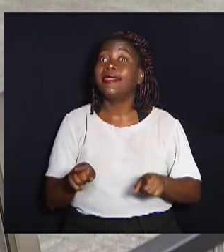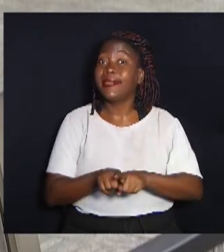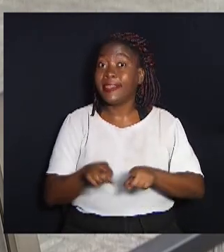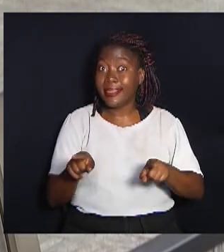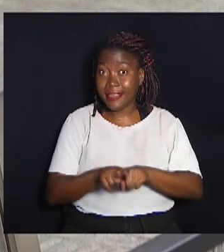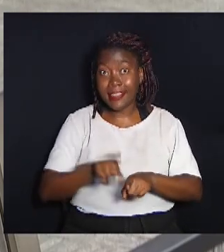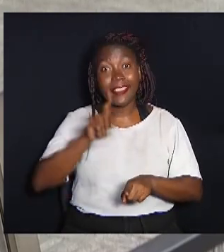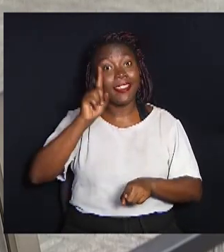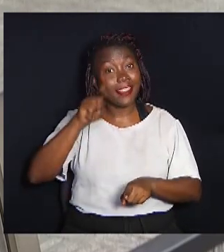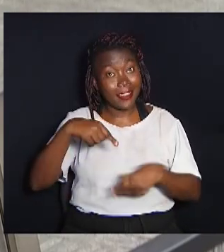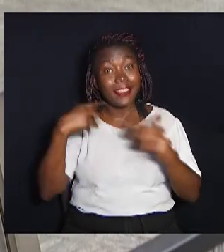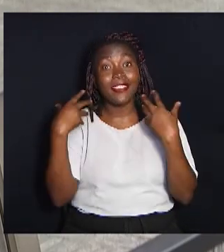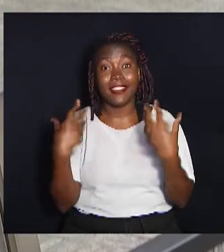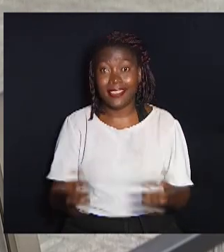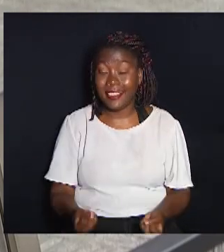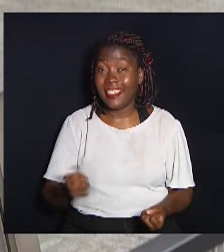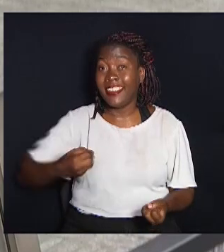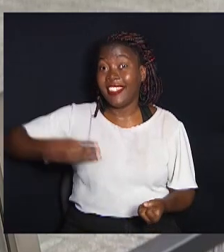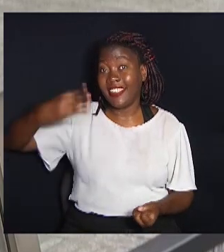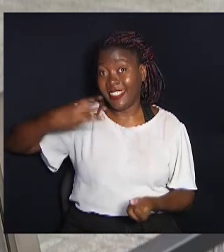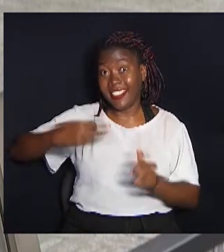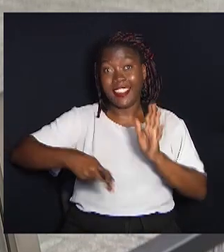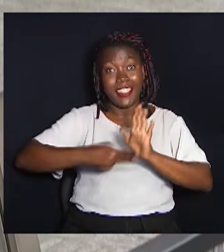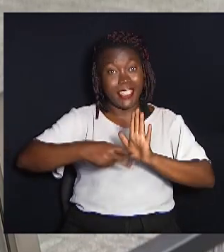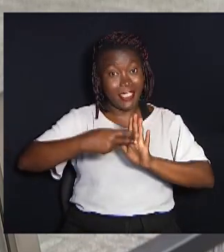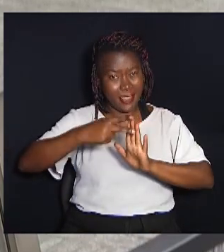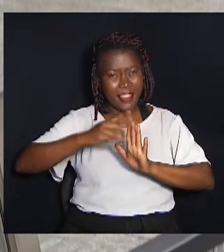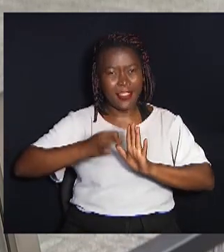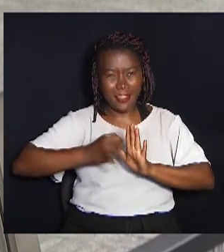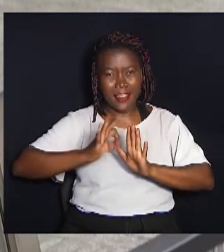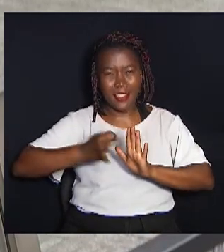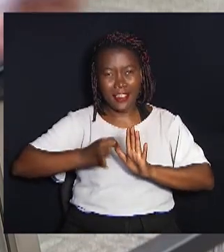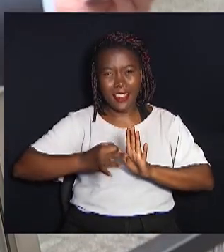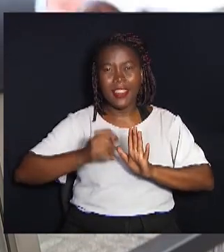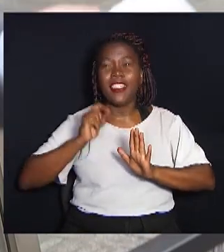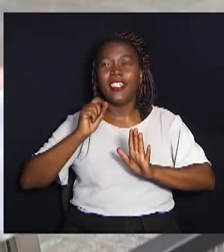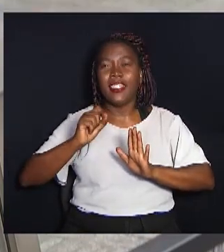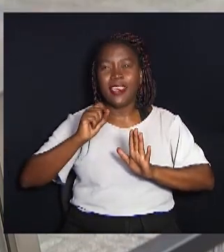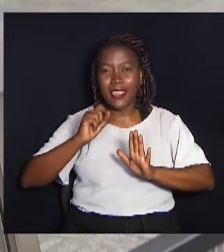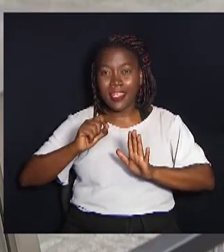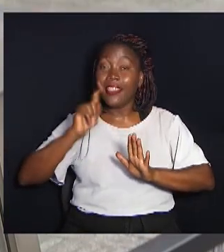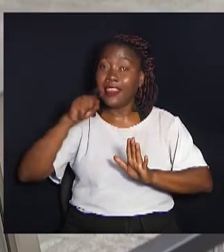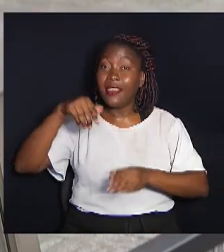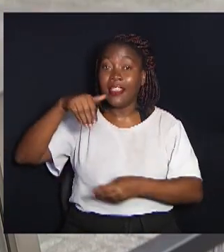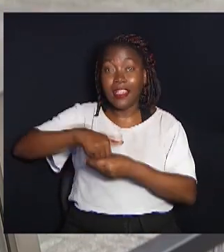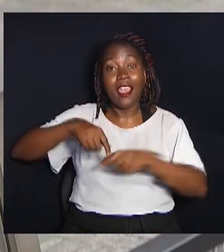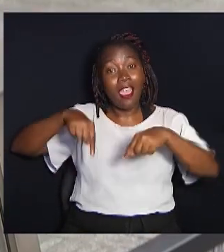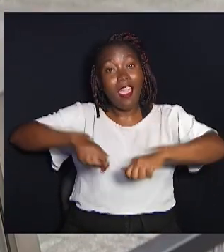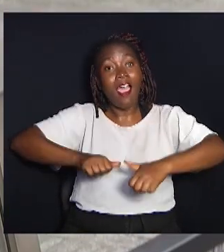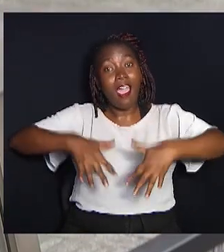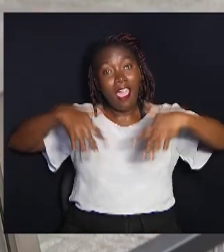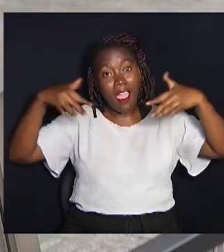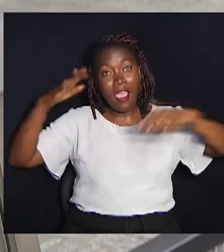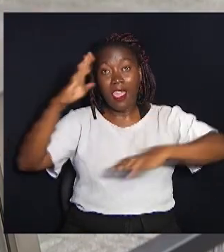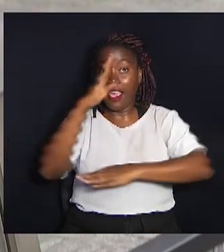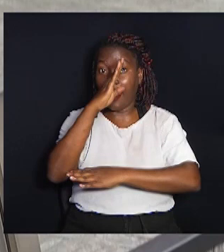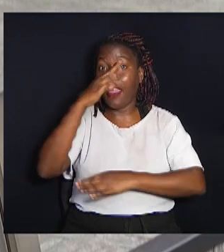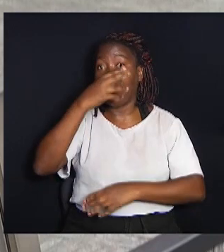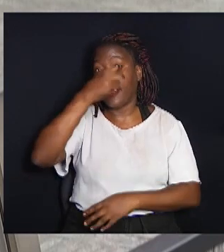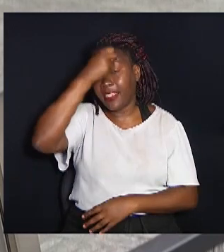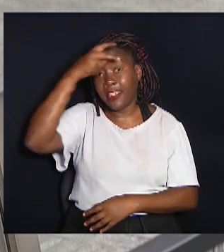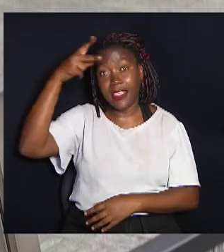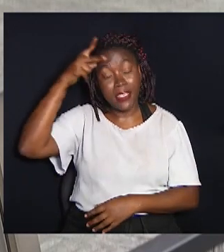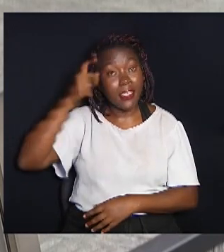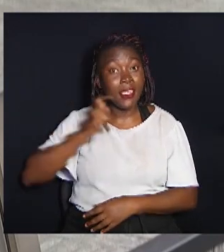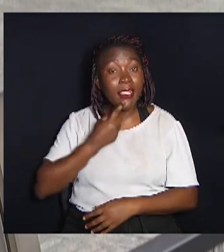foi aprovado o 3º projeto, não é, que foi votado aqui no plenário da Câmara Municipal de Campinas,